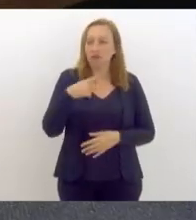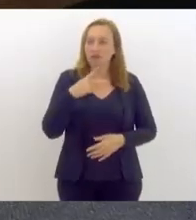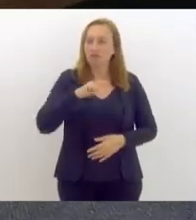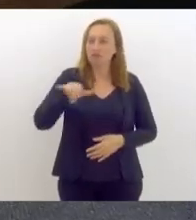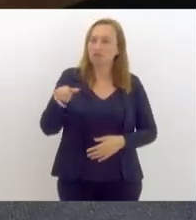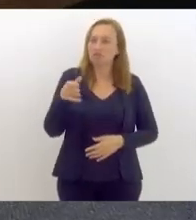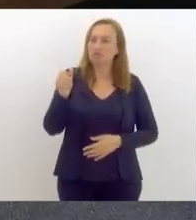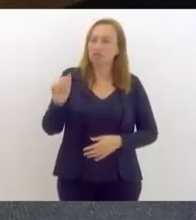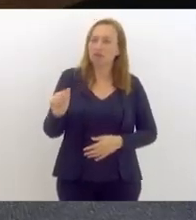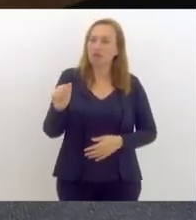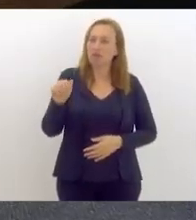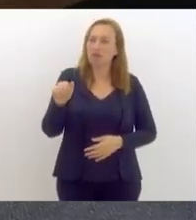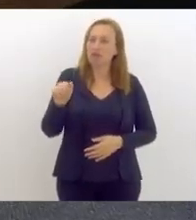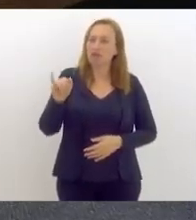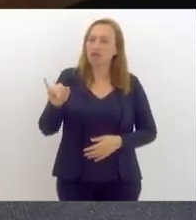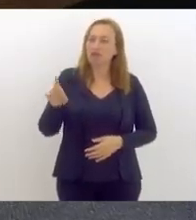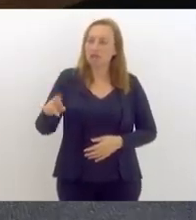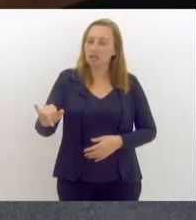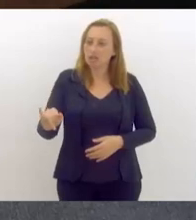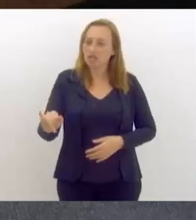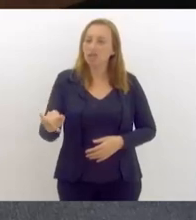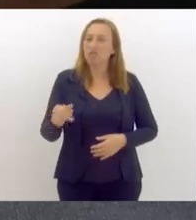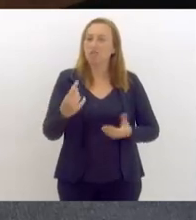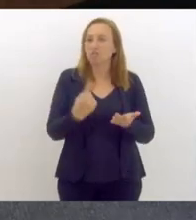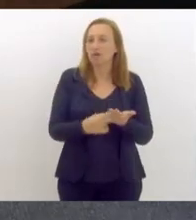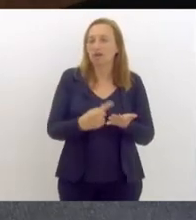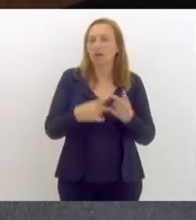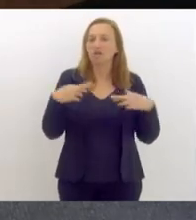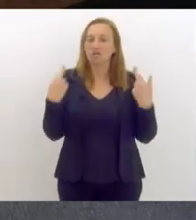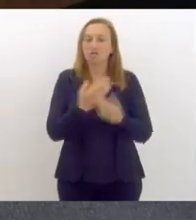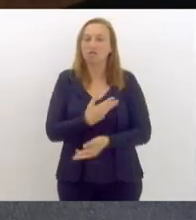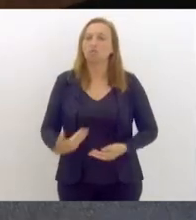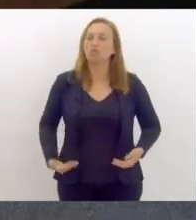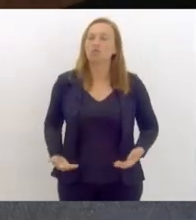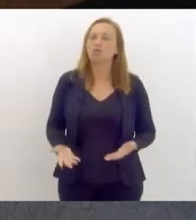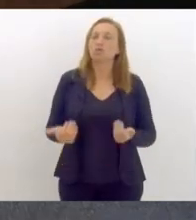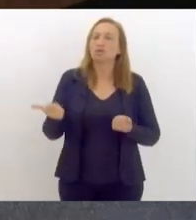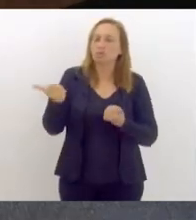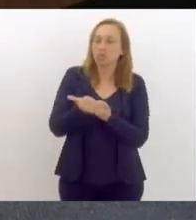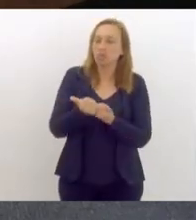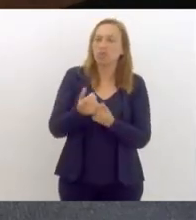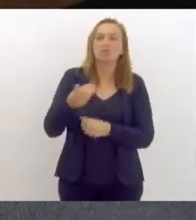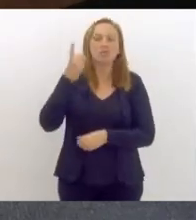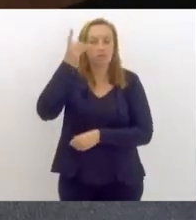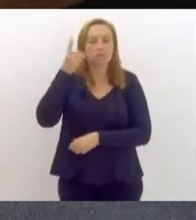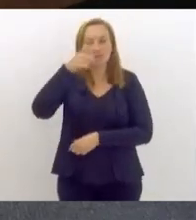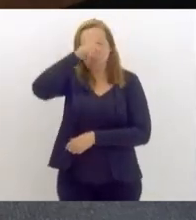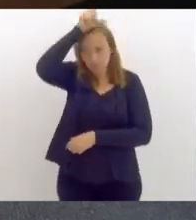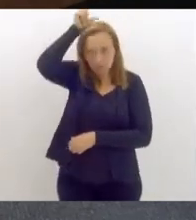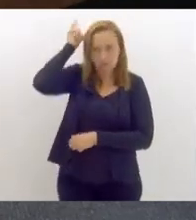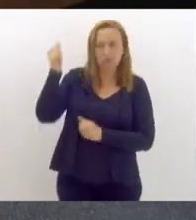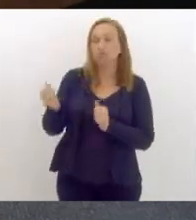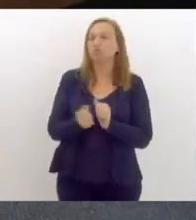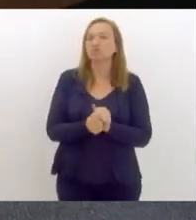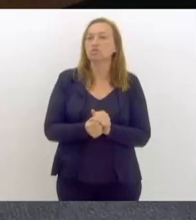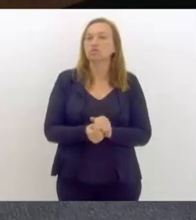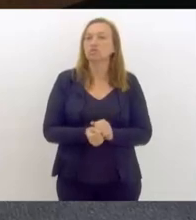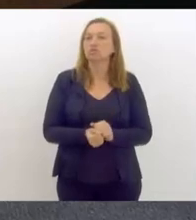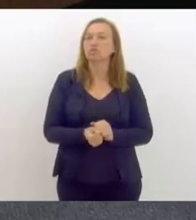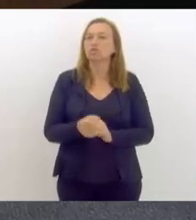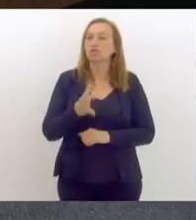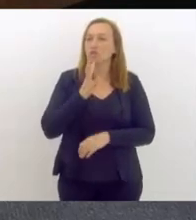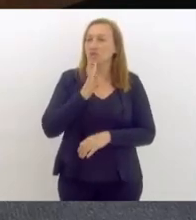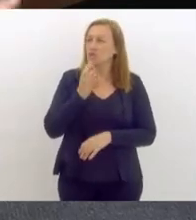Vamos marcar essa audiência pública Espero poder contar deputados Paulo com a sua presença que vossa excelência é um amplo